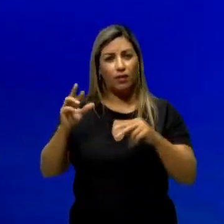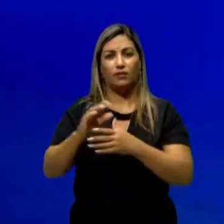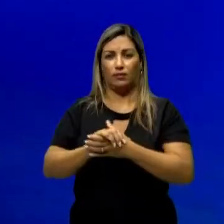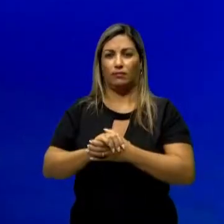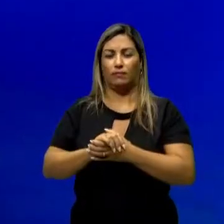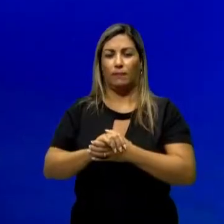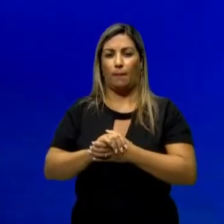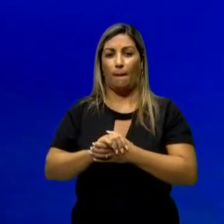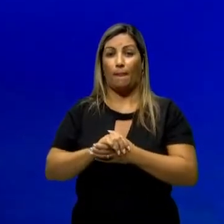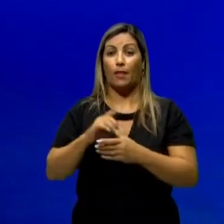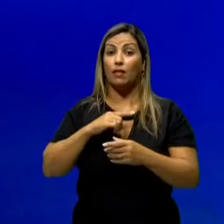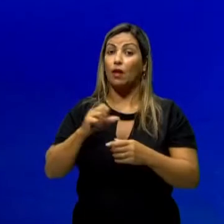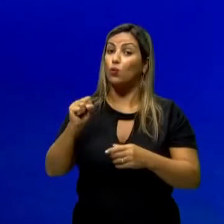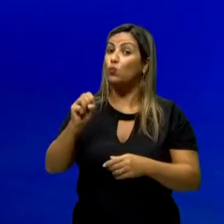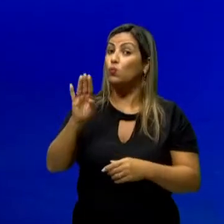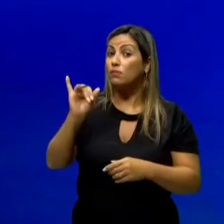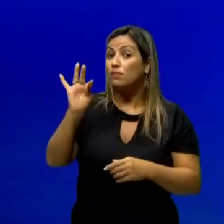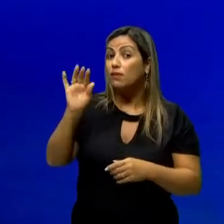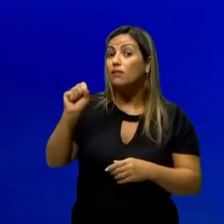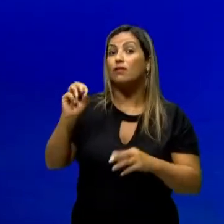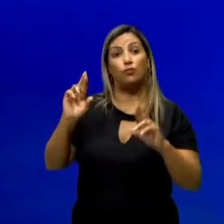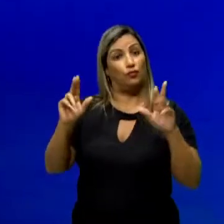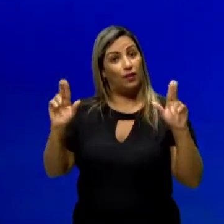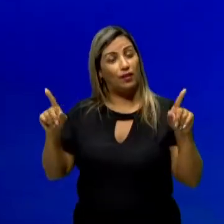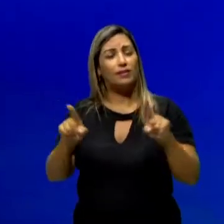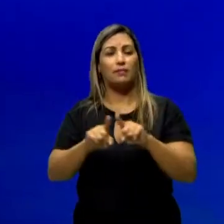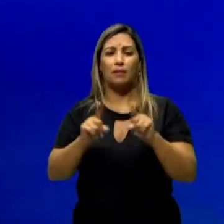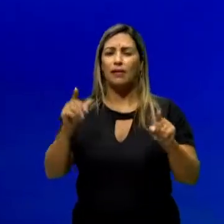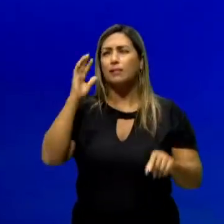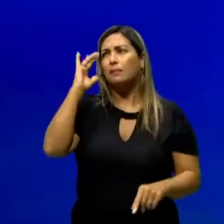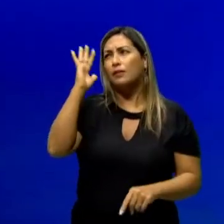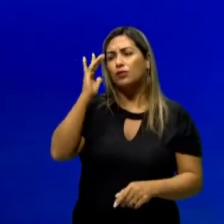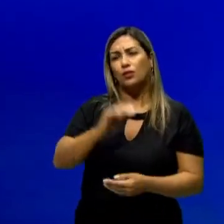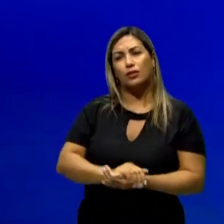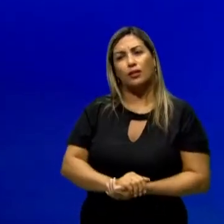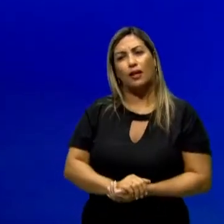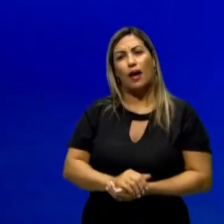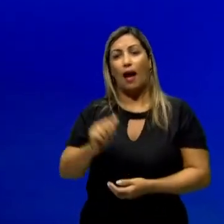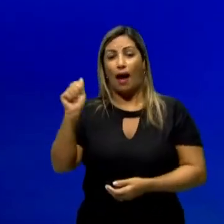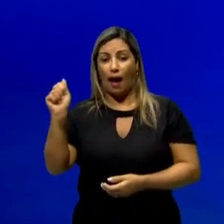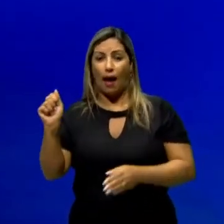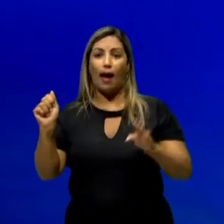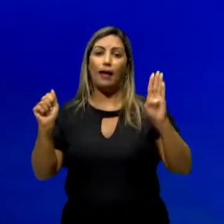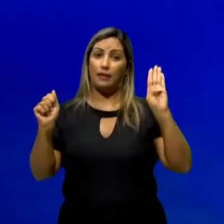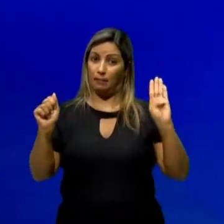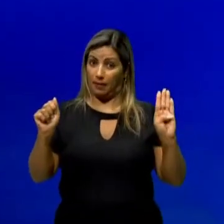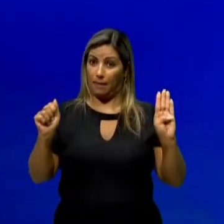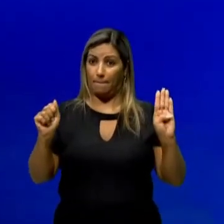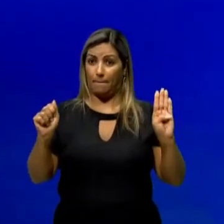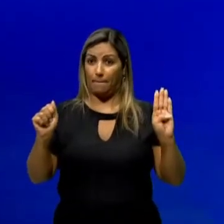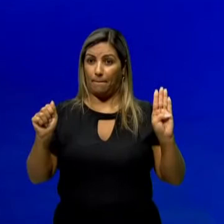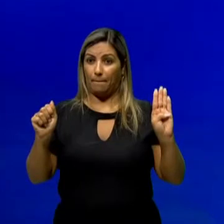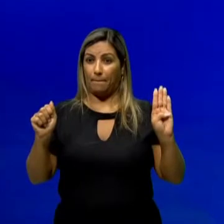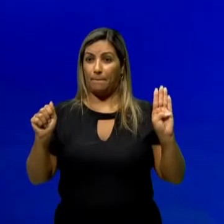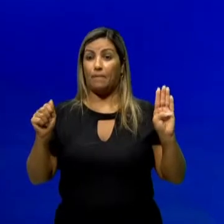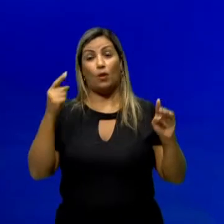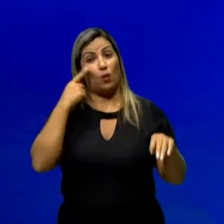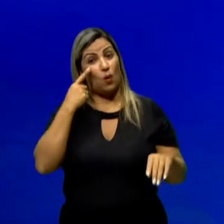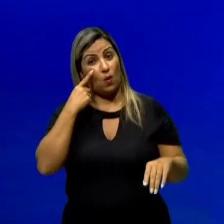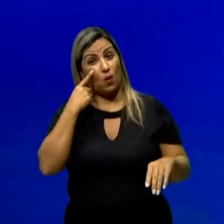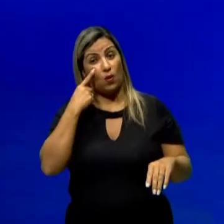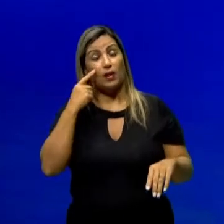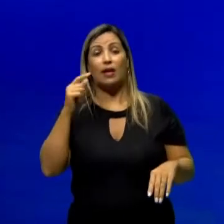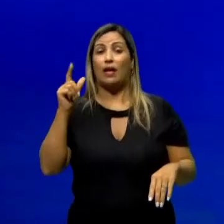veja, eu tenho substâncias diferentes. Imaginemos, por exemplo, substância A e substância B. Olha só,